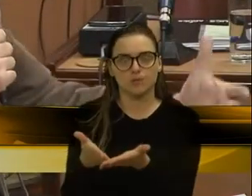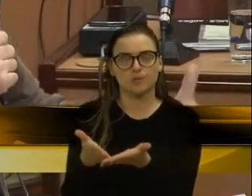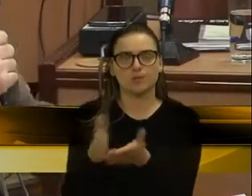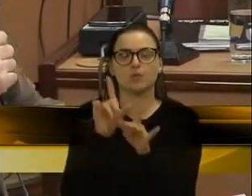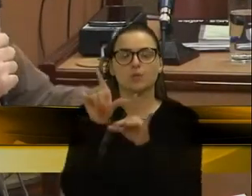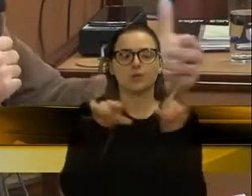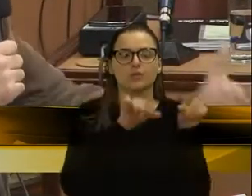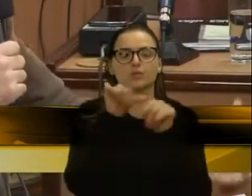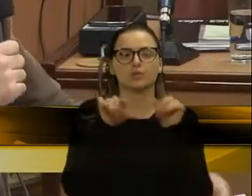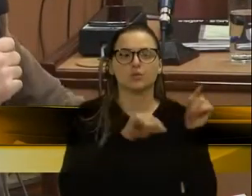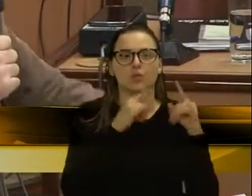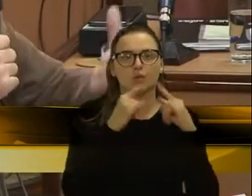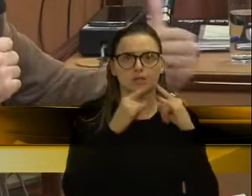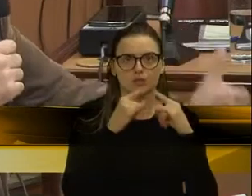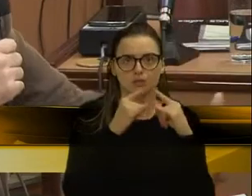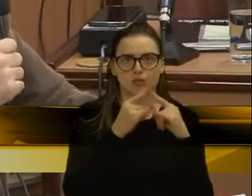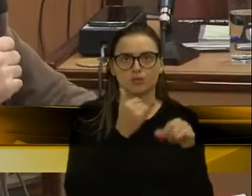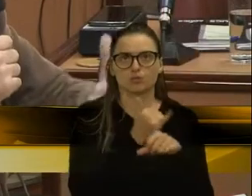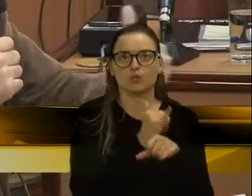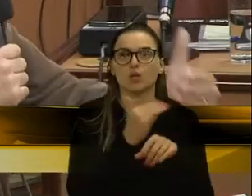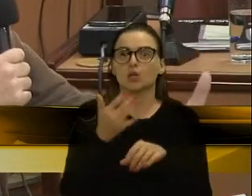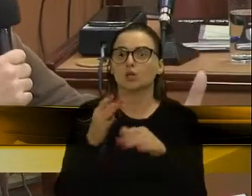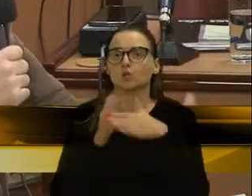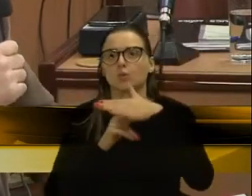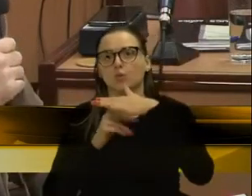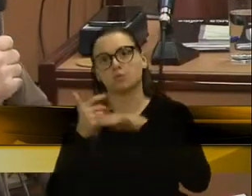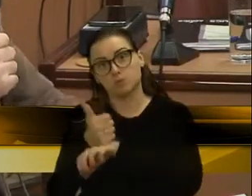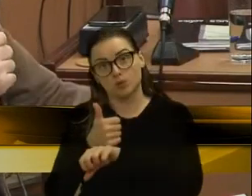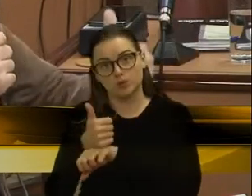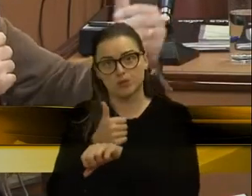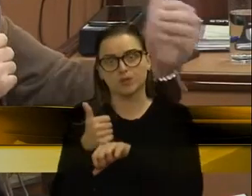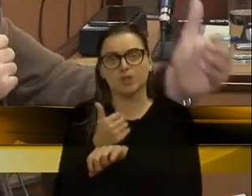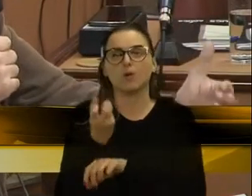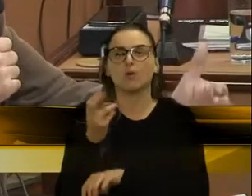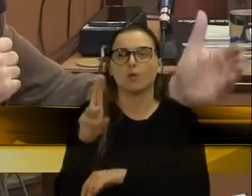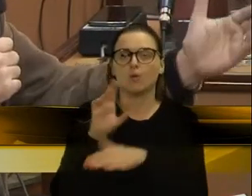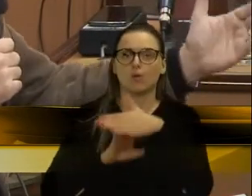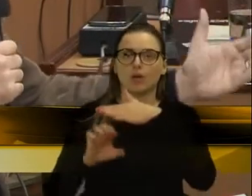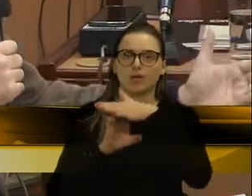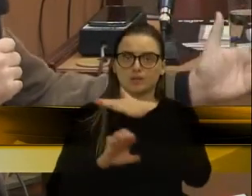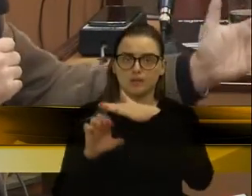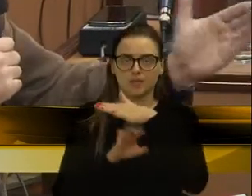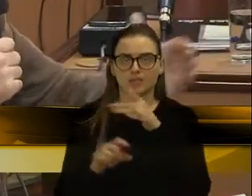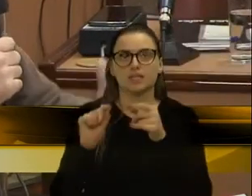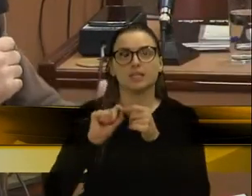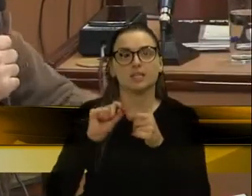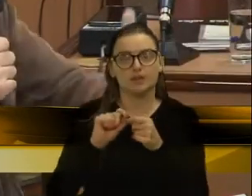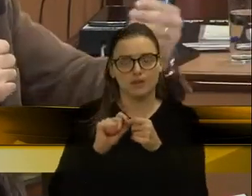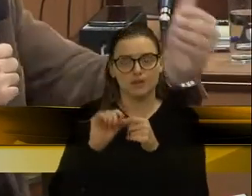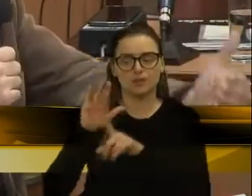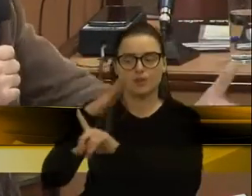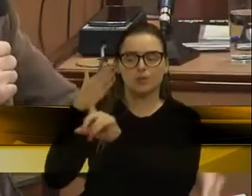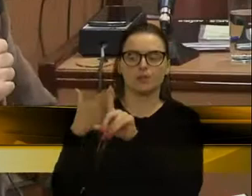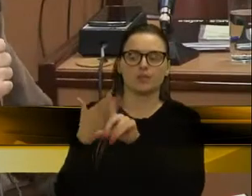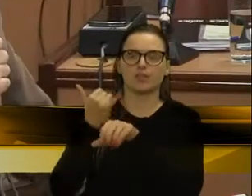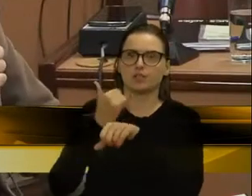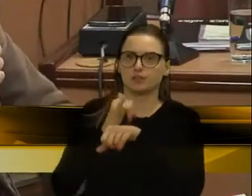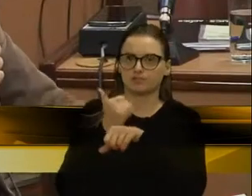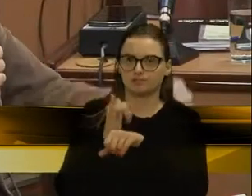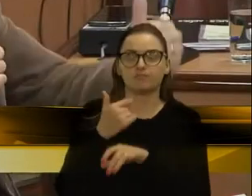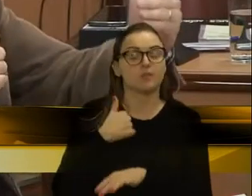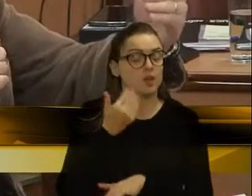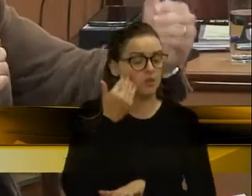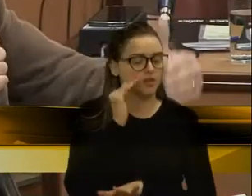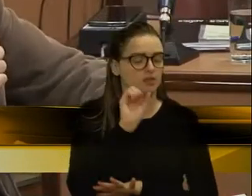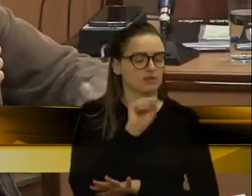a escolha da entidade do profissional ou da empresa é que será homenageada no setor da metal mecânica então entendo que sim o